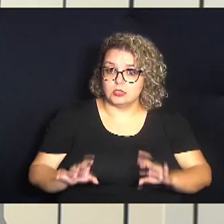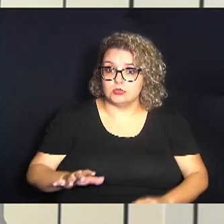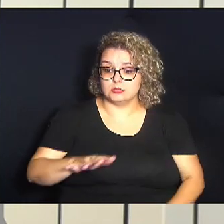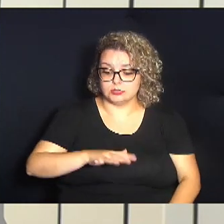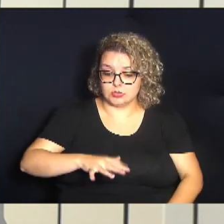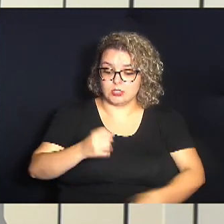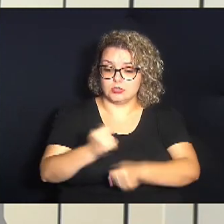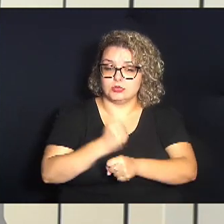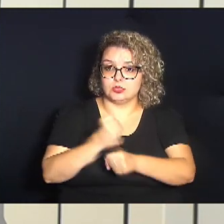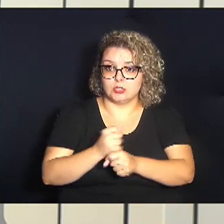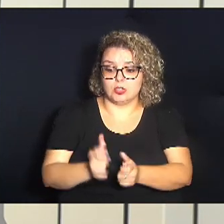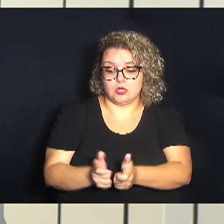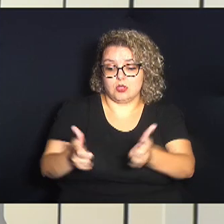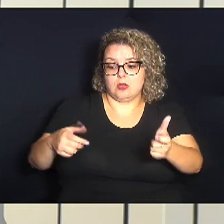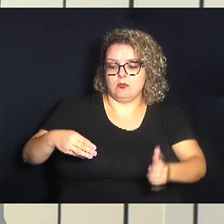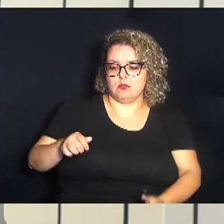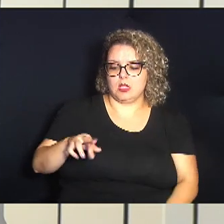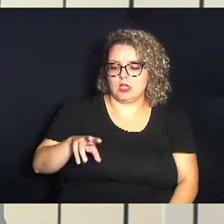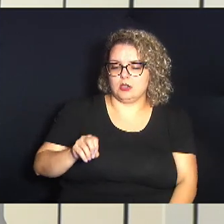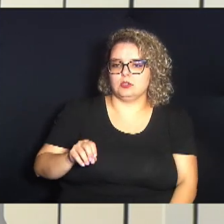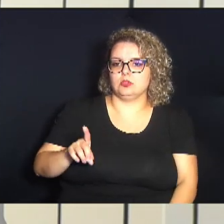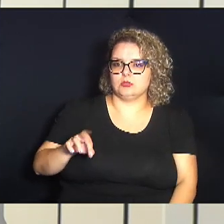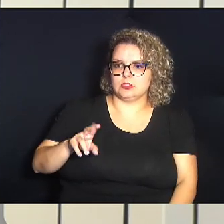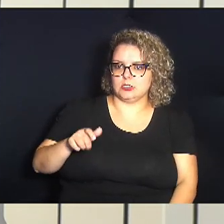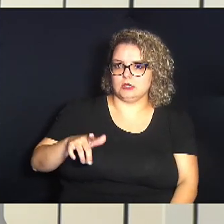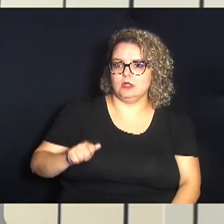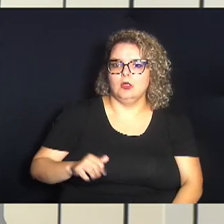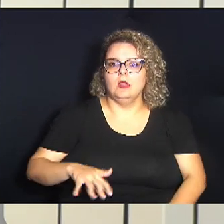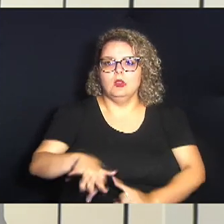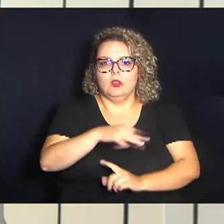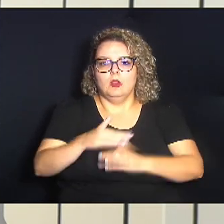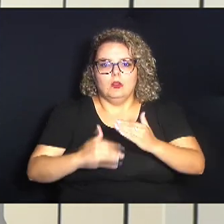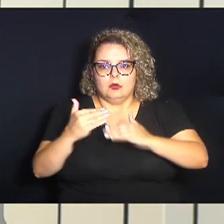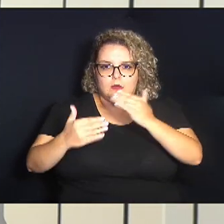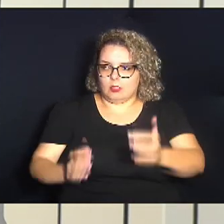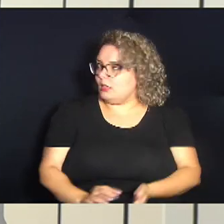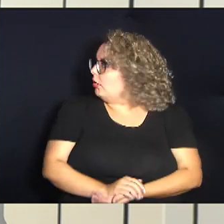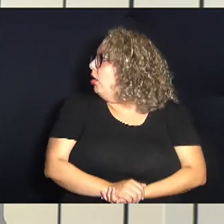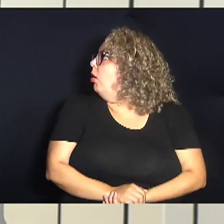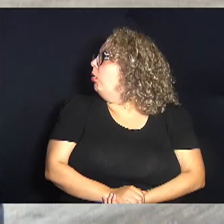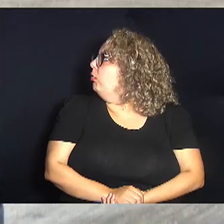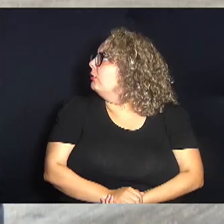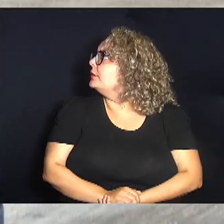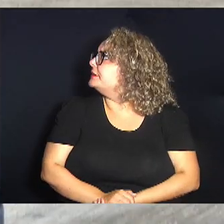de macro drenagem e de recuperação ambiental.